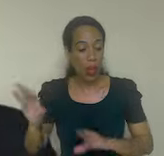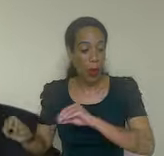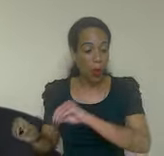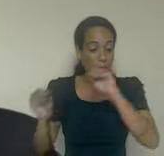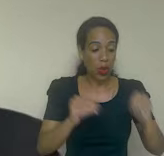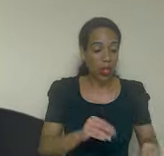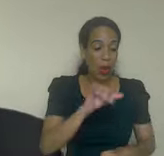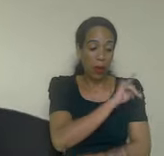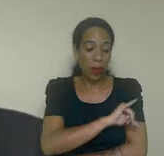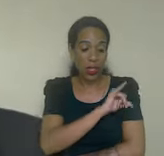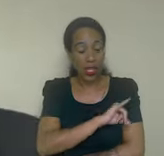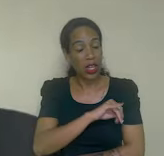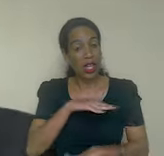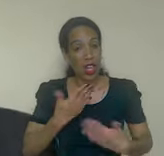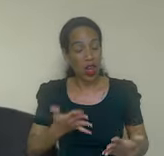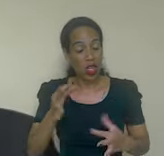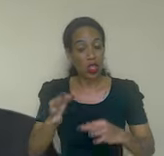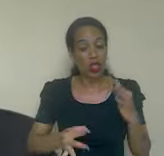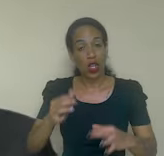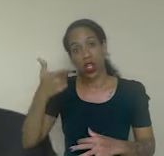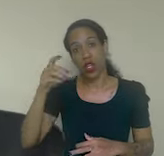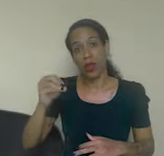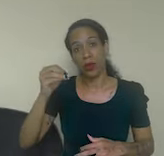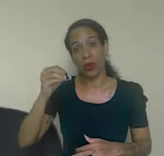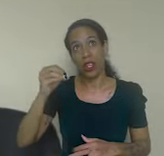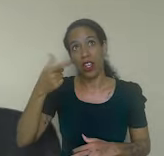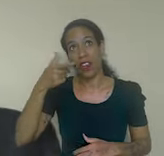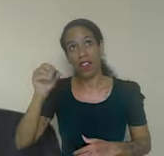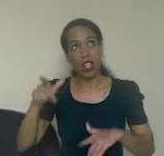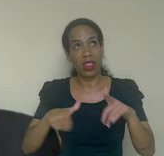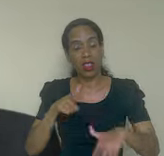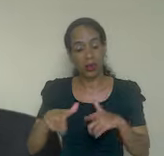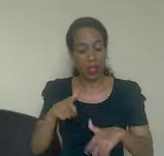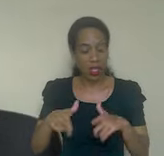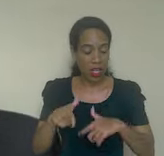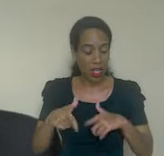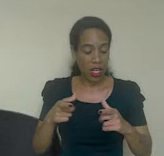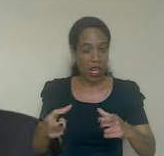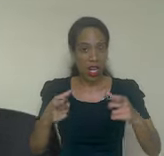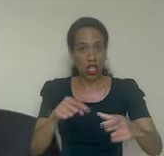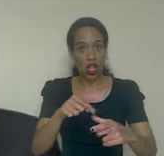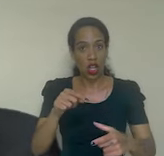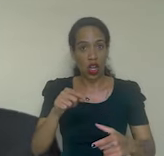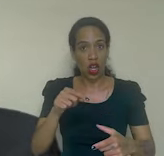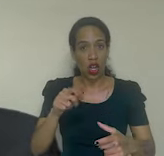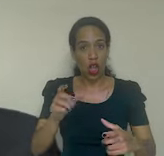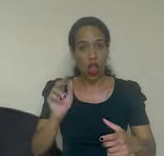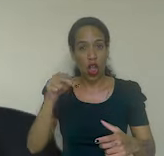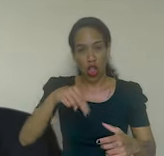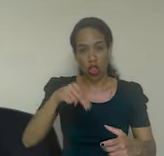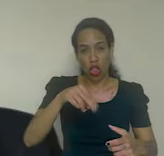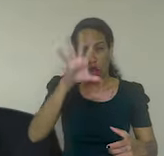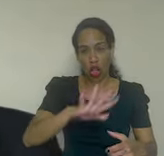removida aqui para o Rio de Janeiro. A juíza desde 2020. Se não me engano, você está atuando na região norte fluminense, não é isso,